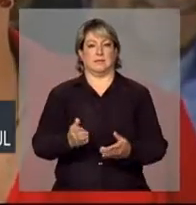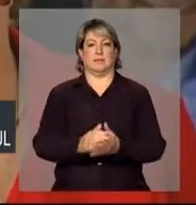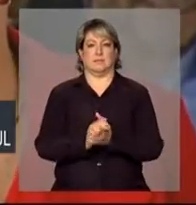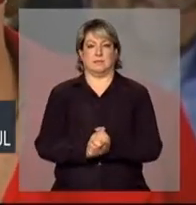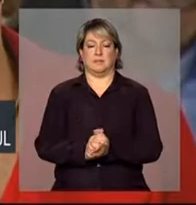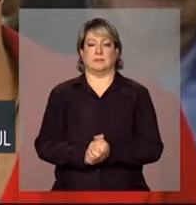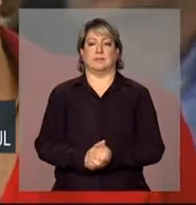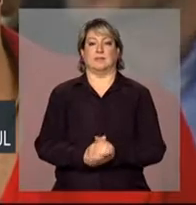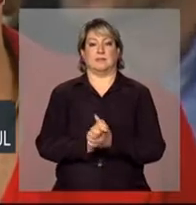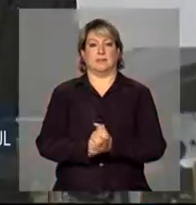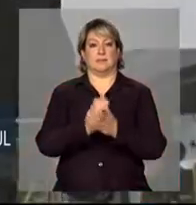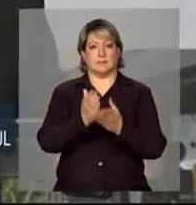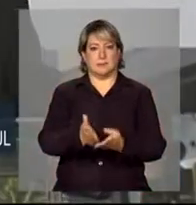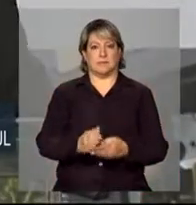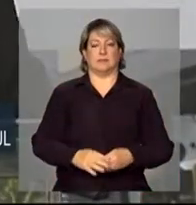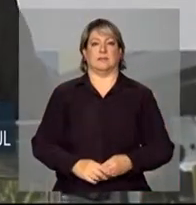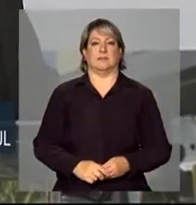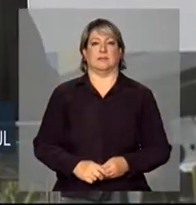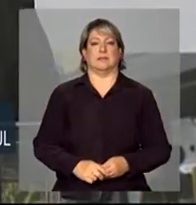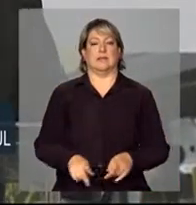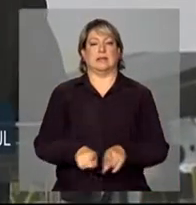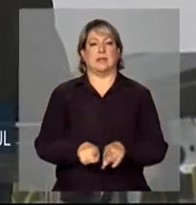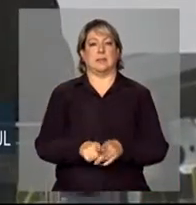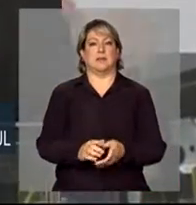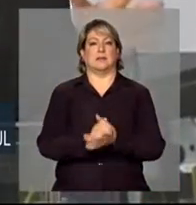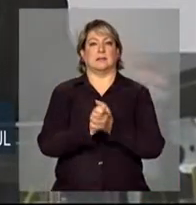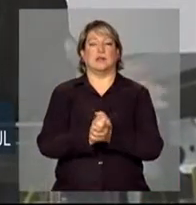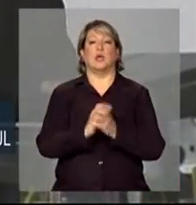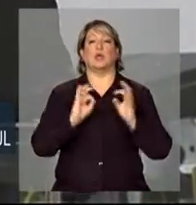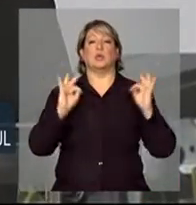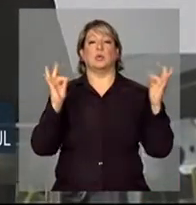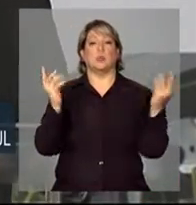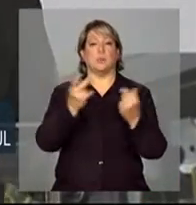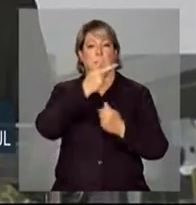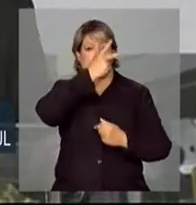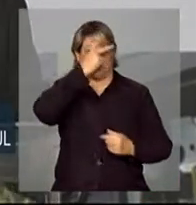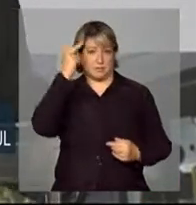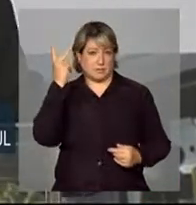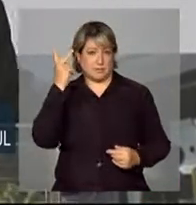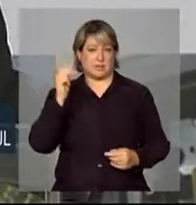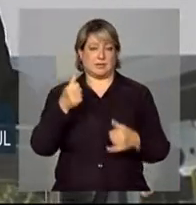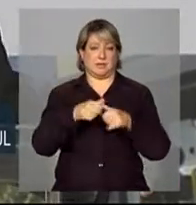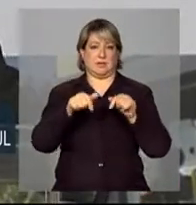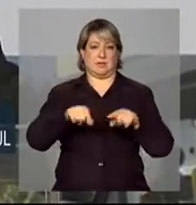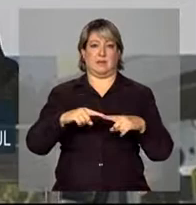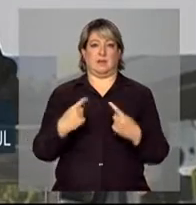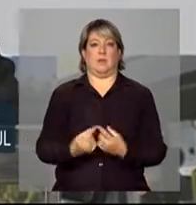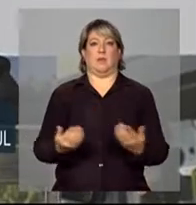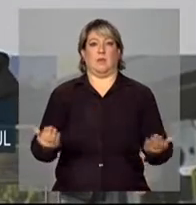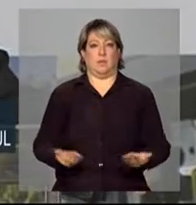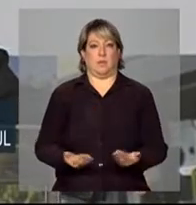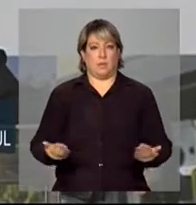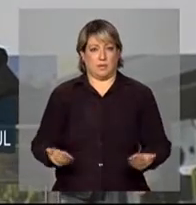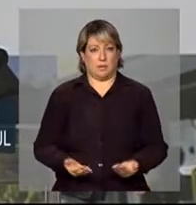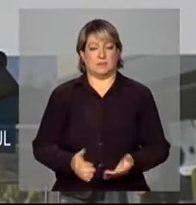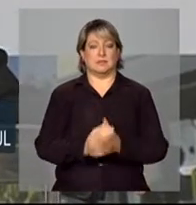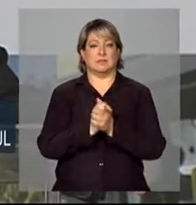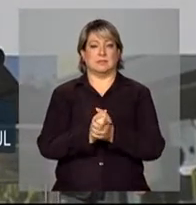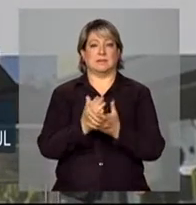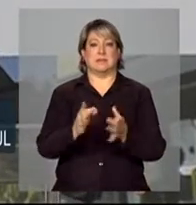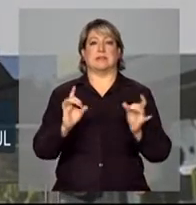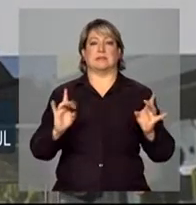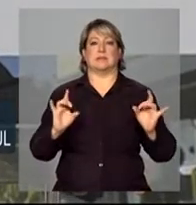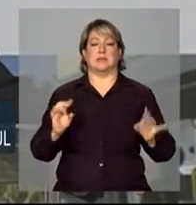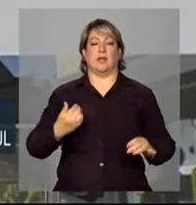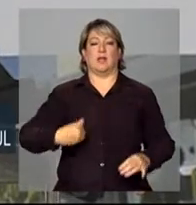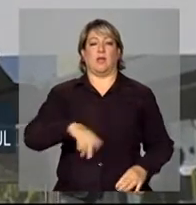ao saudá-la, saúdo todos os cidadãos e cidadãs aqui presentes. Uma saudação também especial